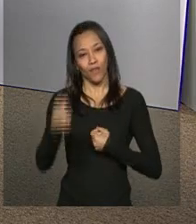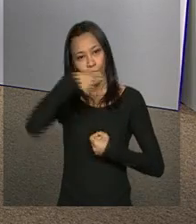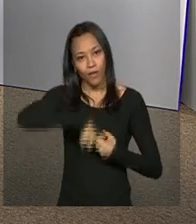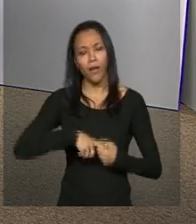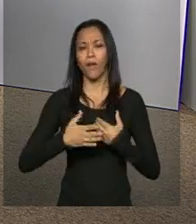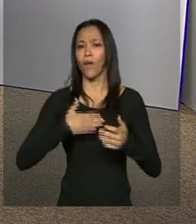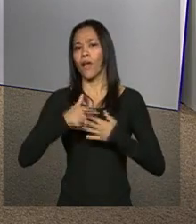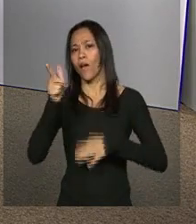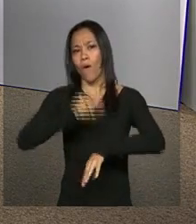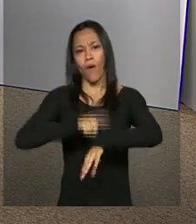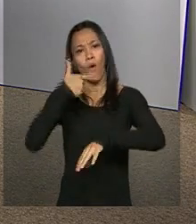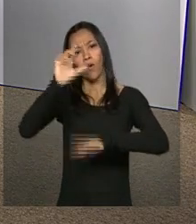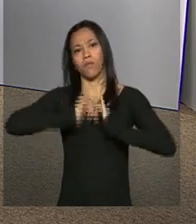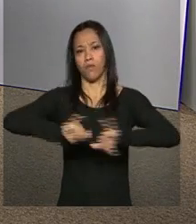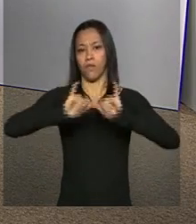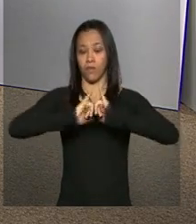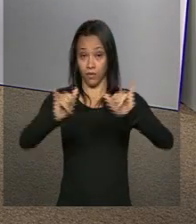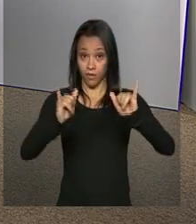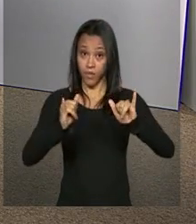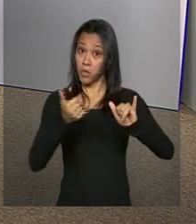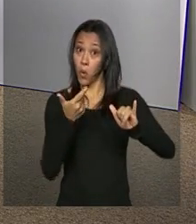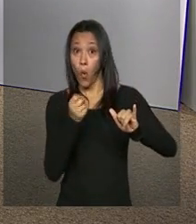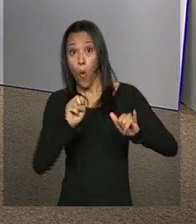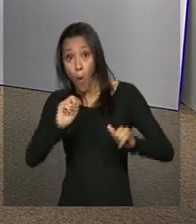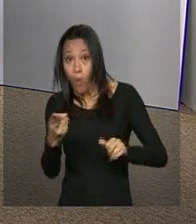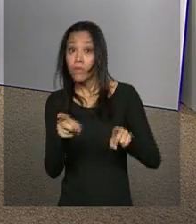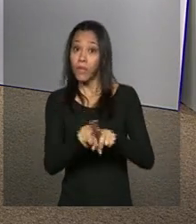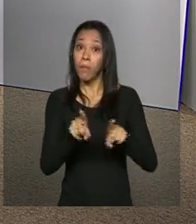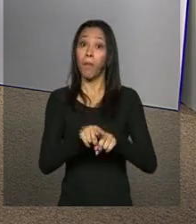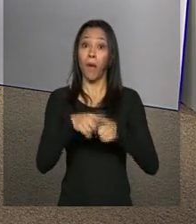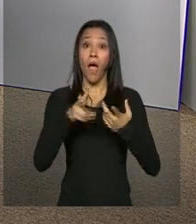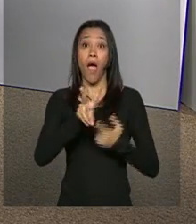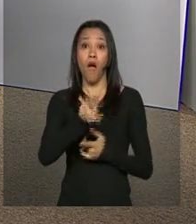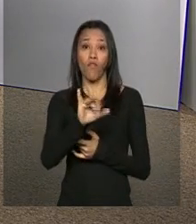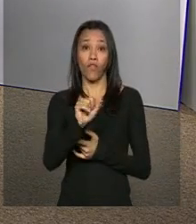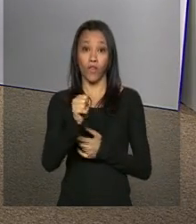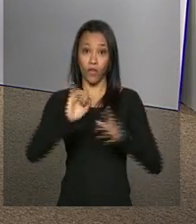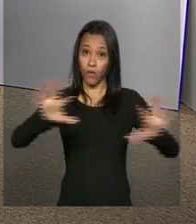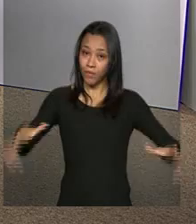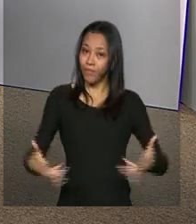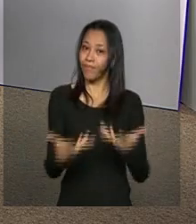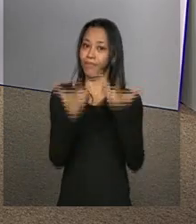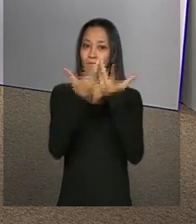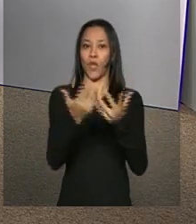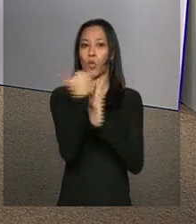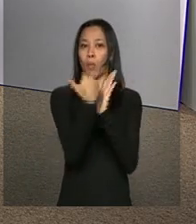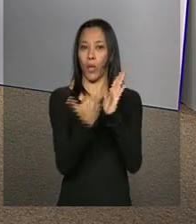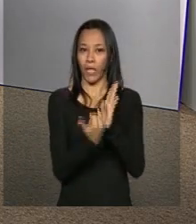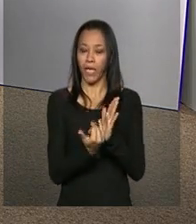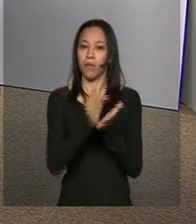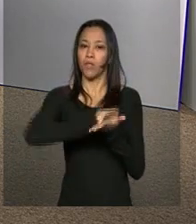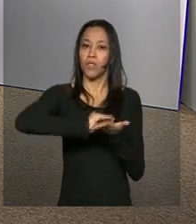voltar a qualquer momento com outras informações ou com a transmissão ao vivo do lançamento do Programa